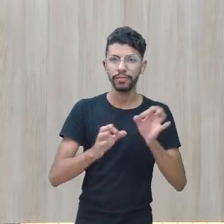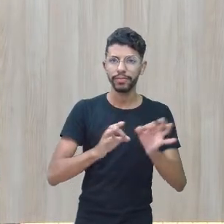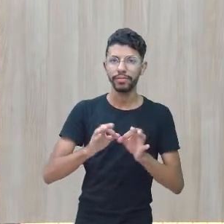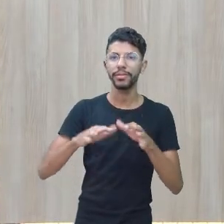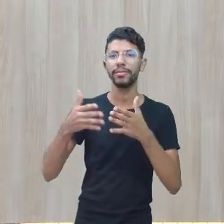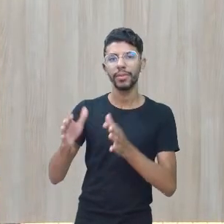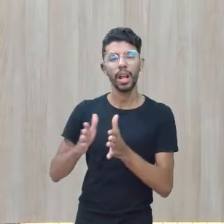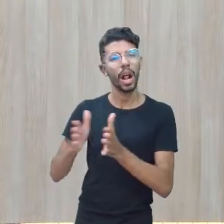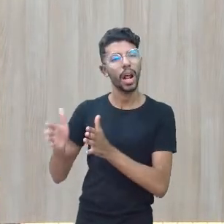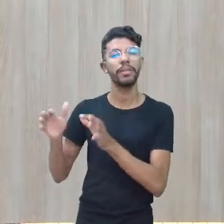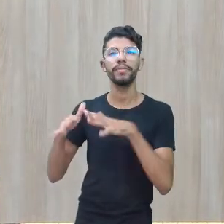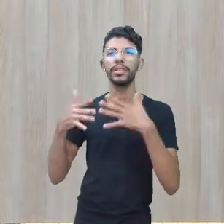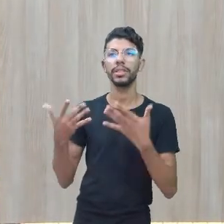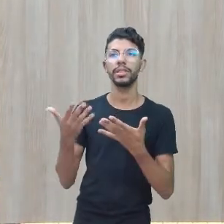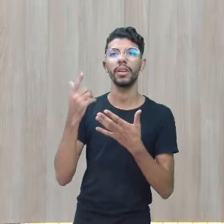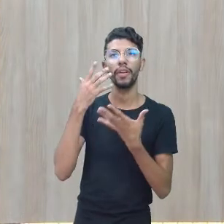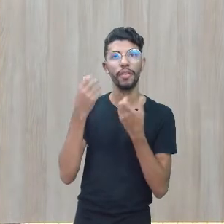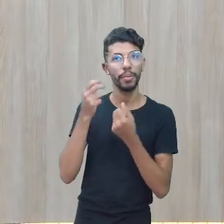essa, tá?